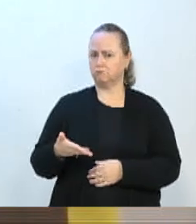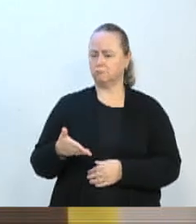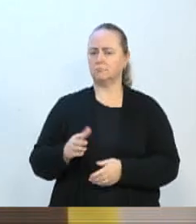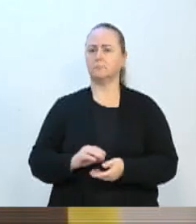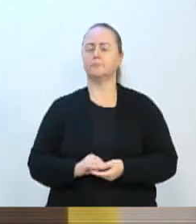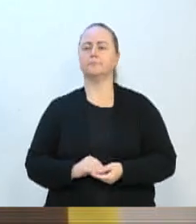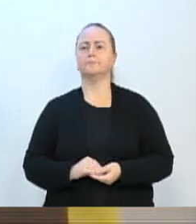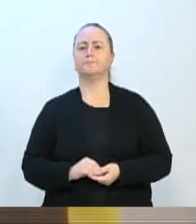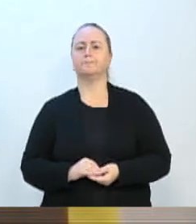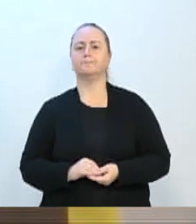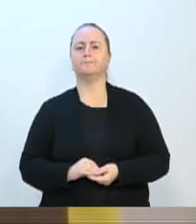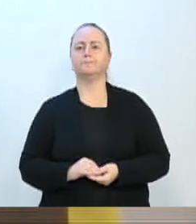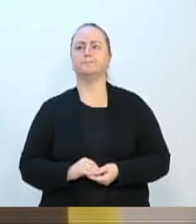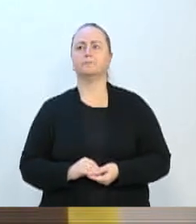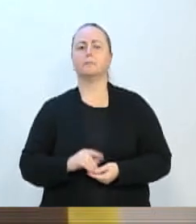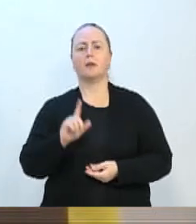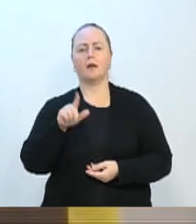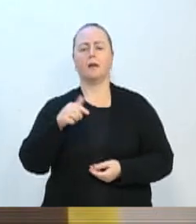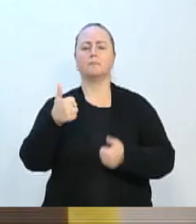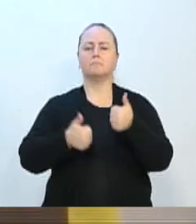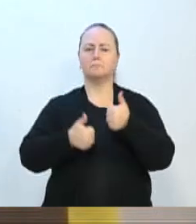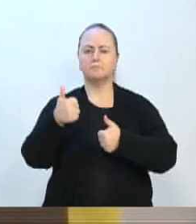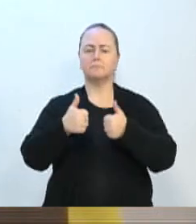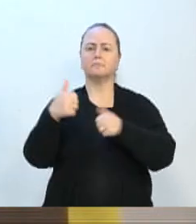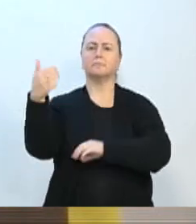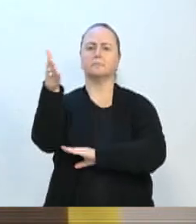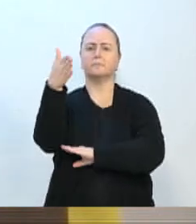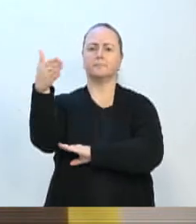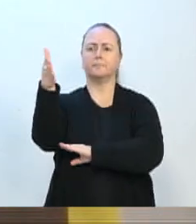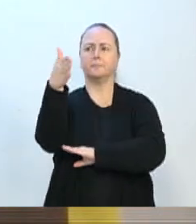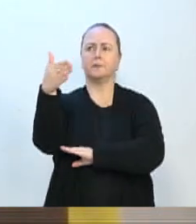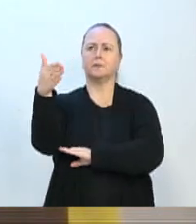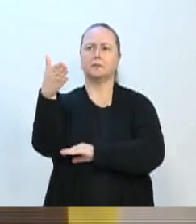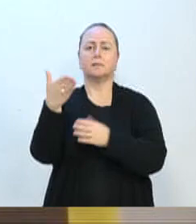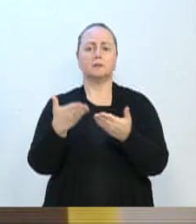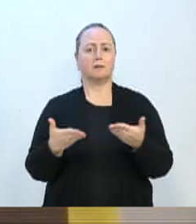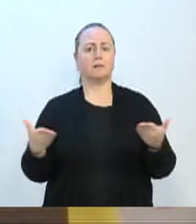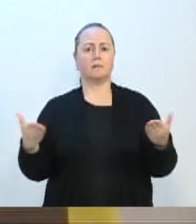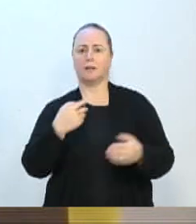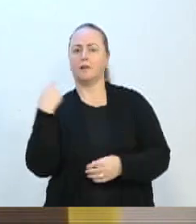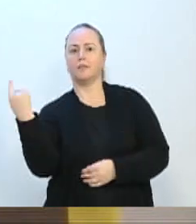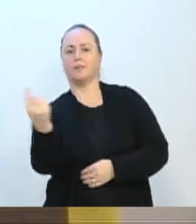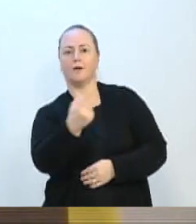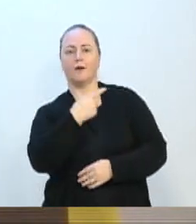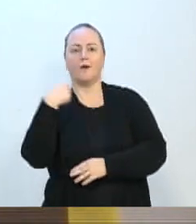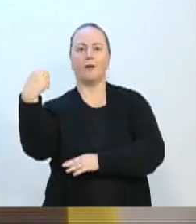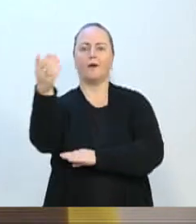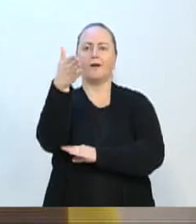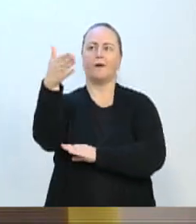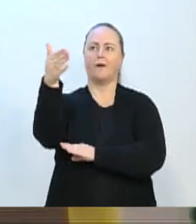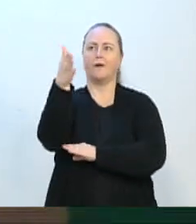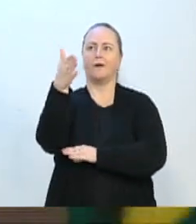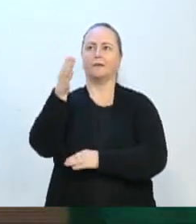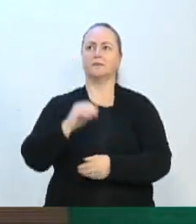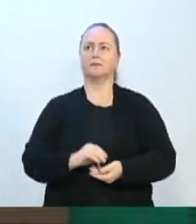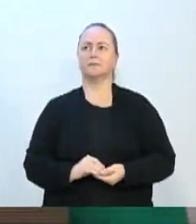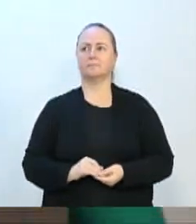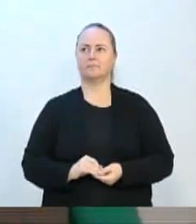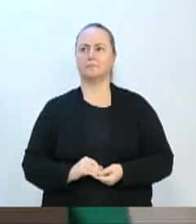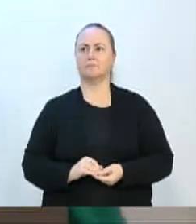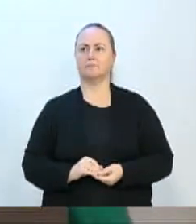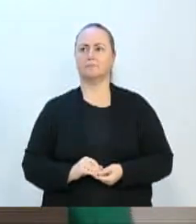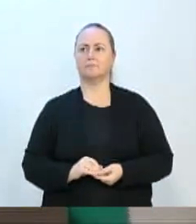aqui também é da seleção é da cor da nossa bandeira Aliás a nossa bandeira tá aqui ó bandeira do Brasil